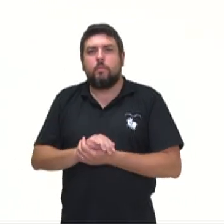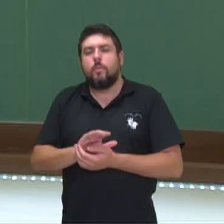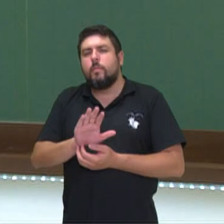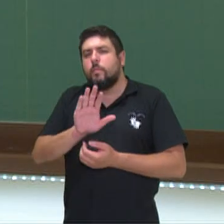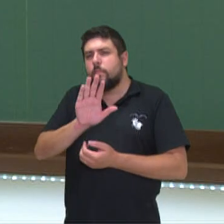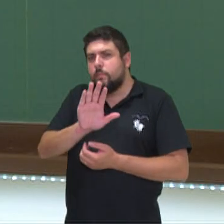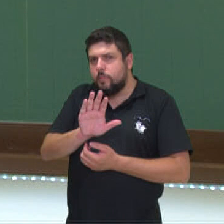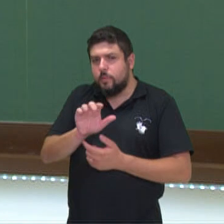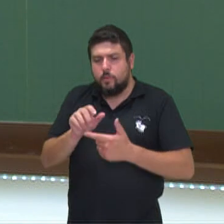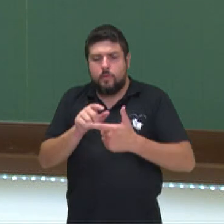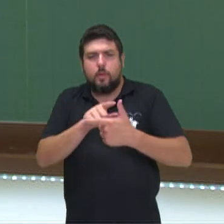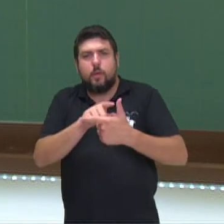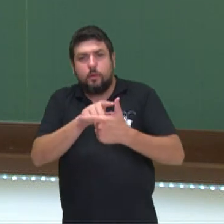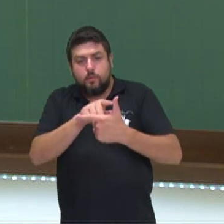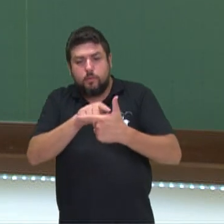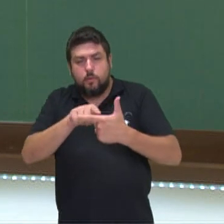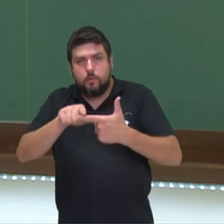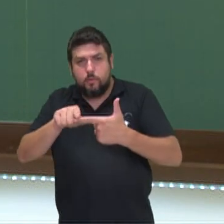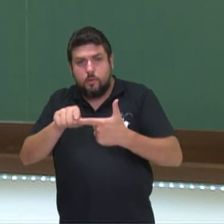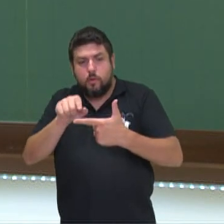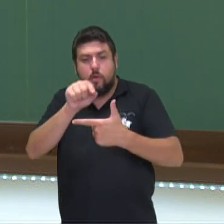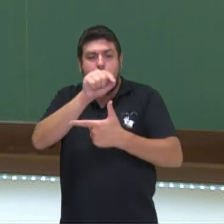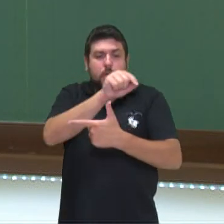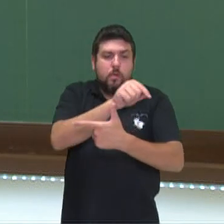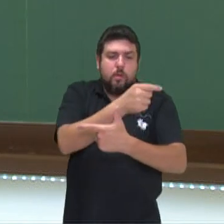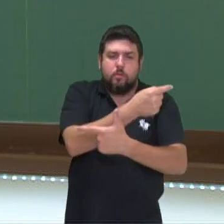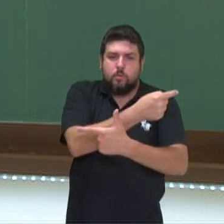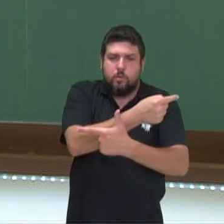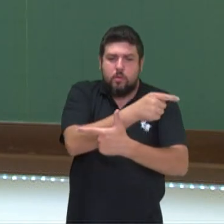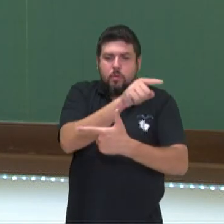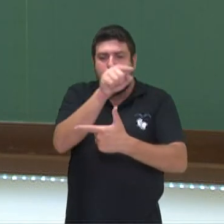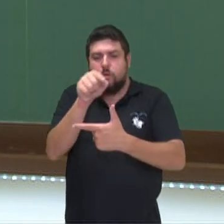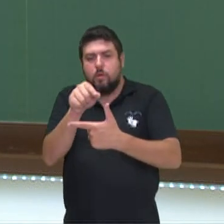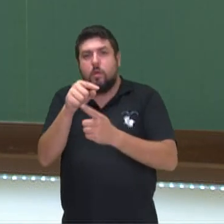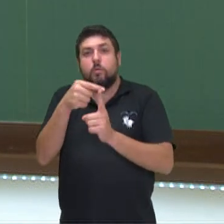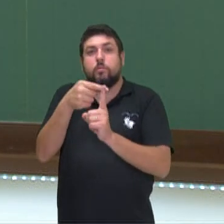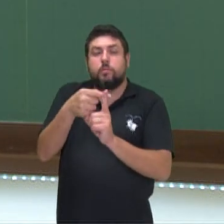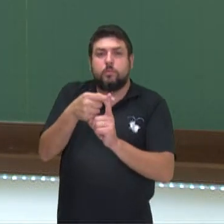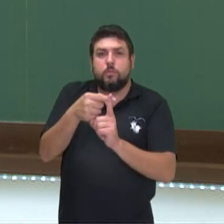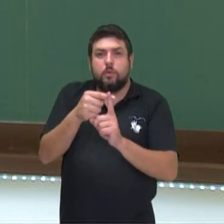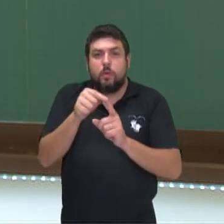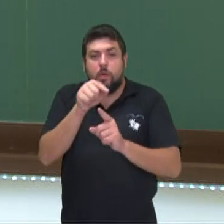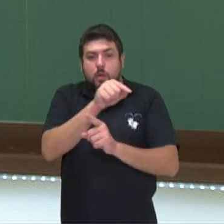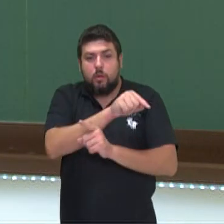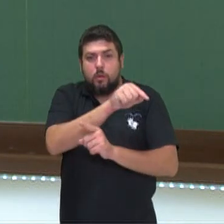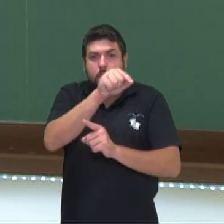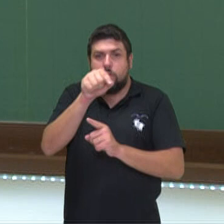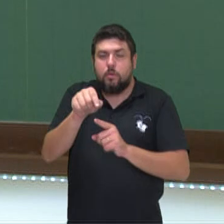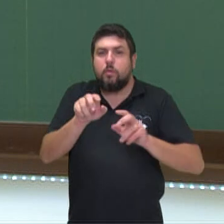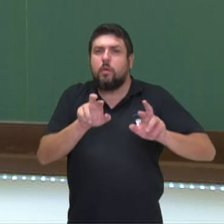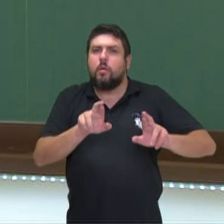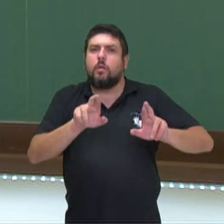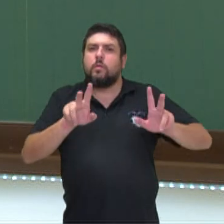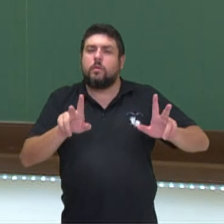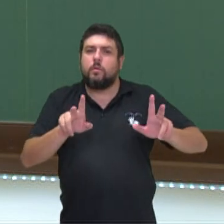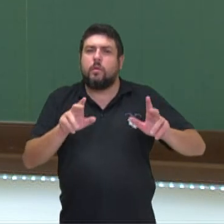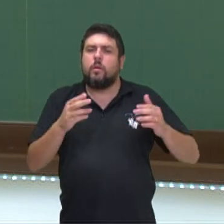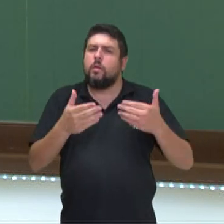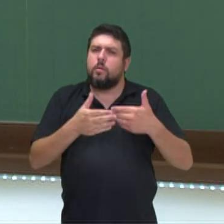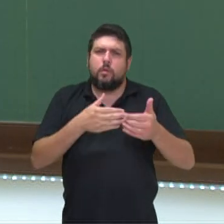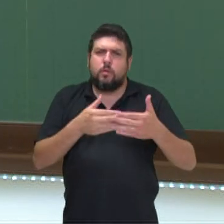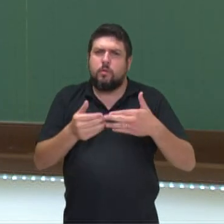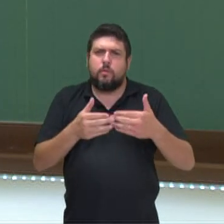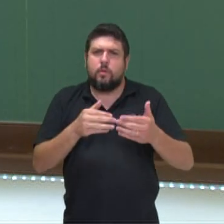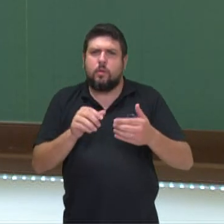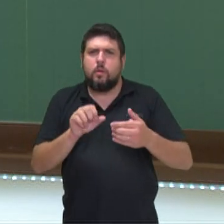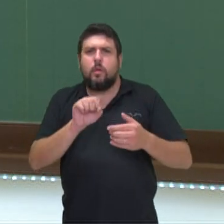diferentes, o resultado fica negativo. Isso mesmo, vejam, não importa a ordem, se